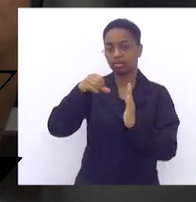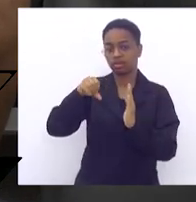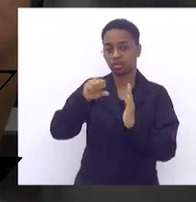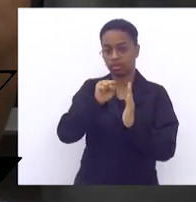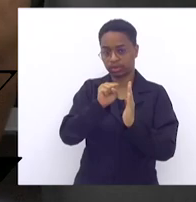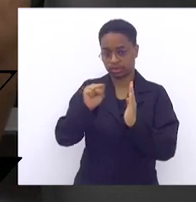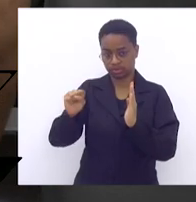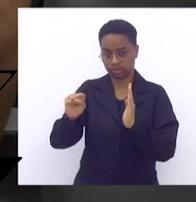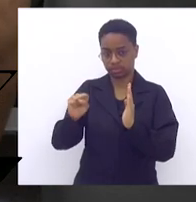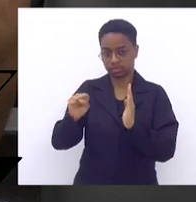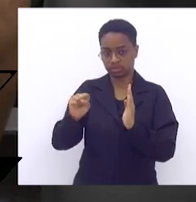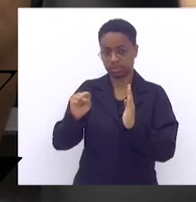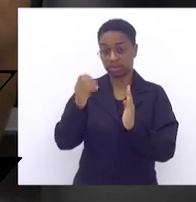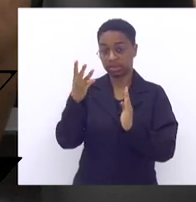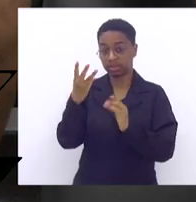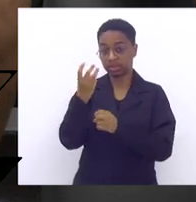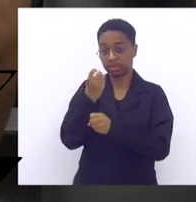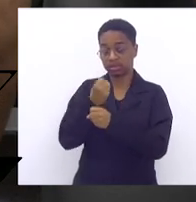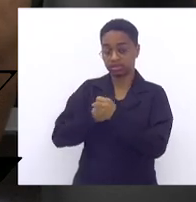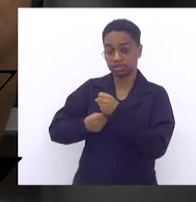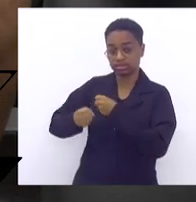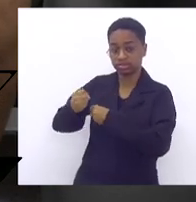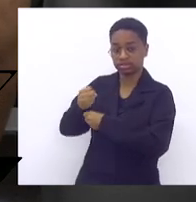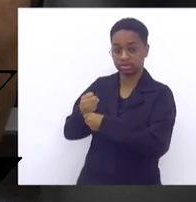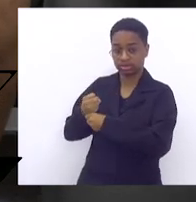1988, 3 anos antes, né,